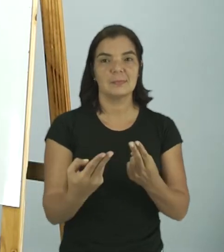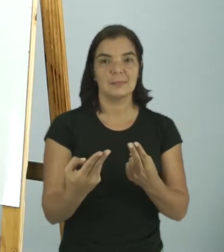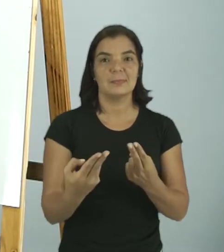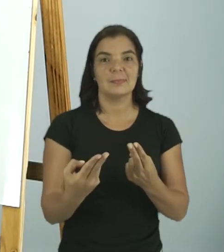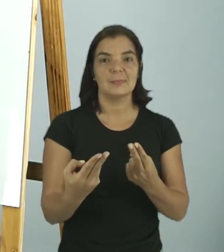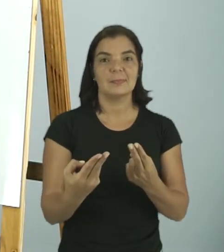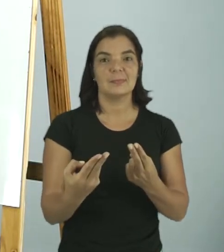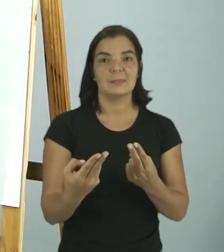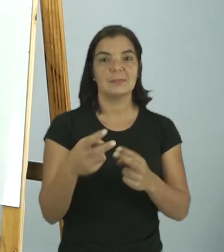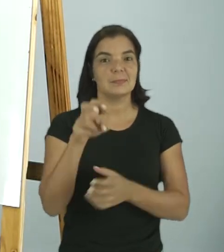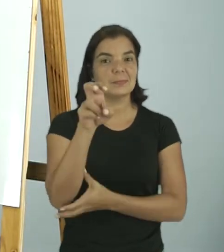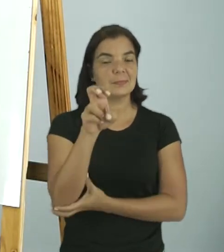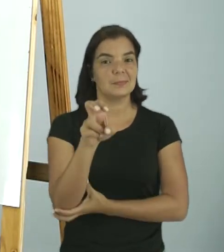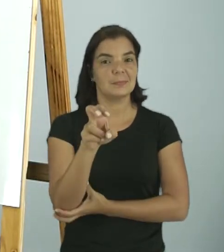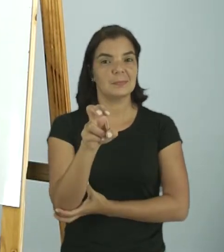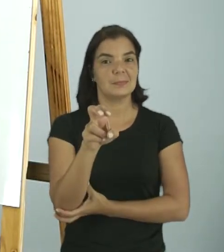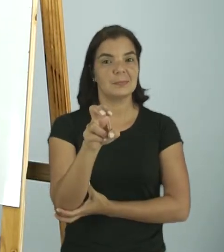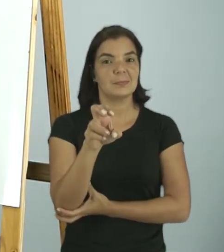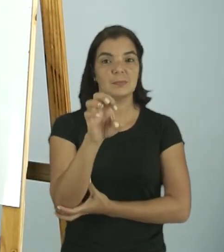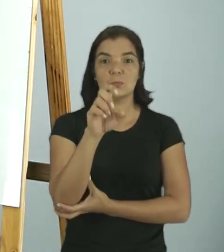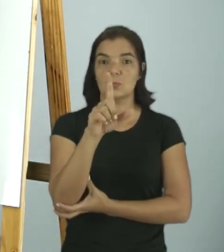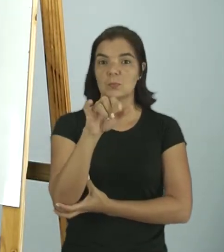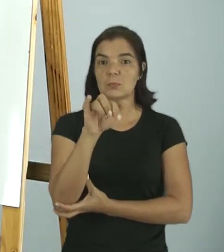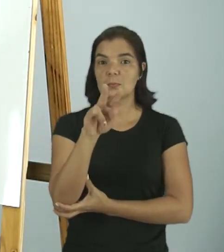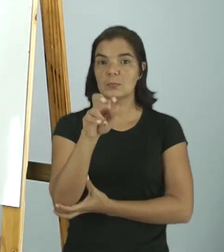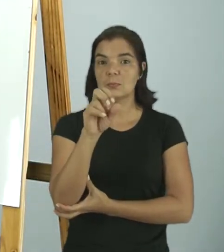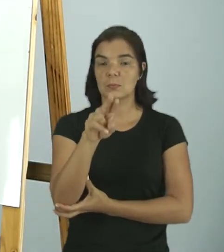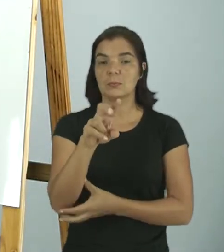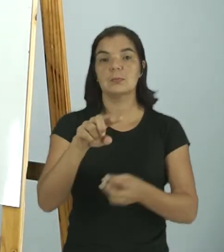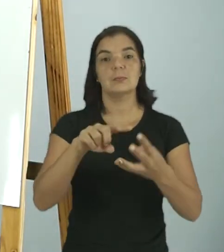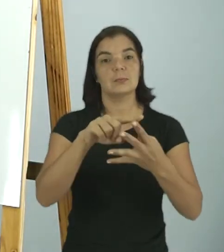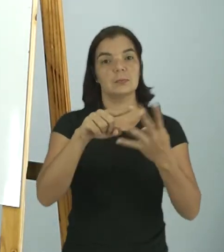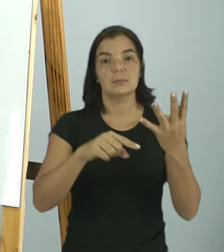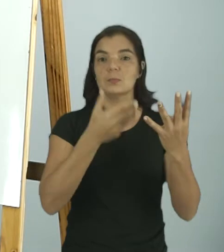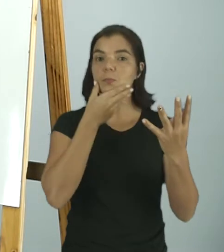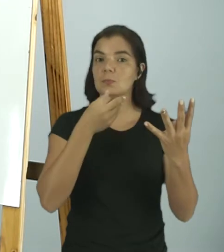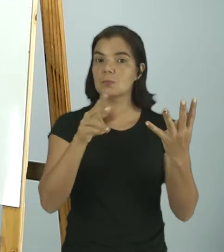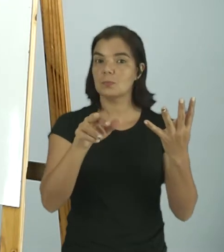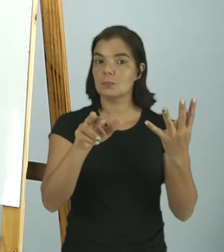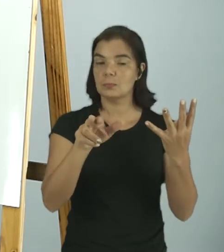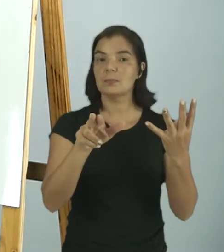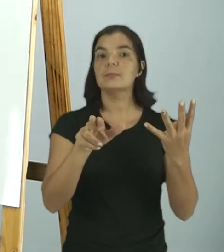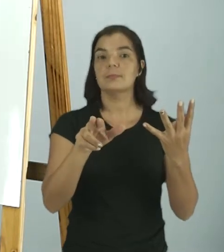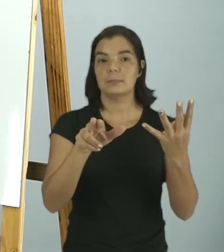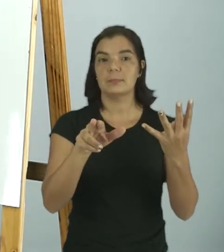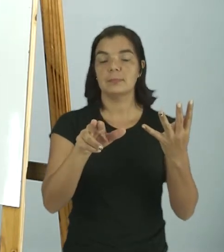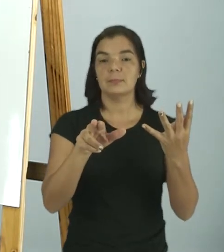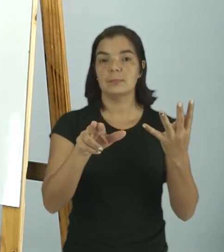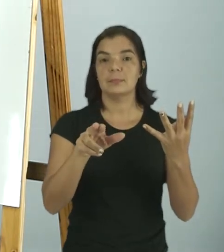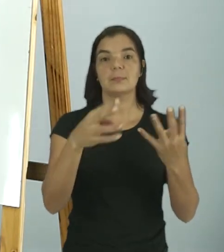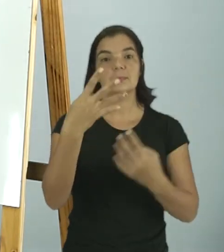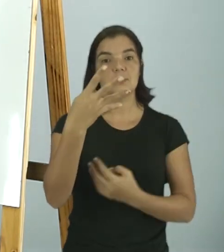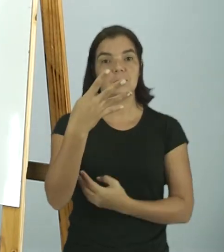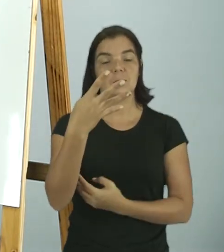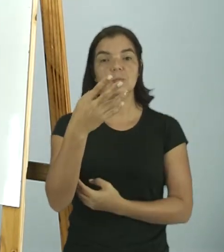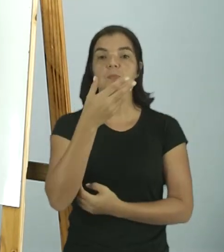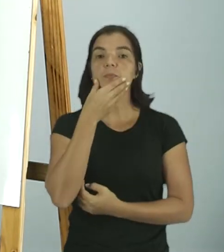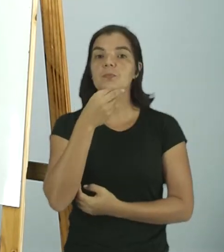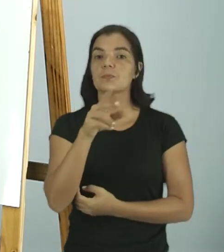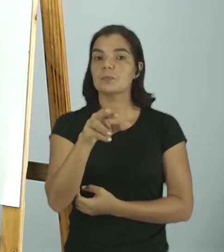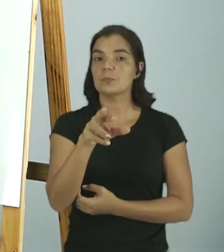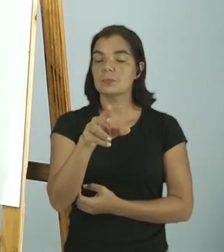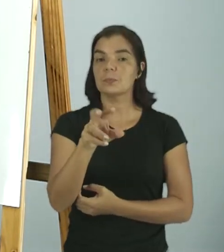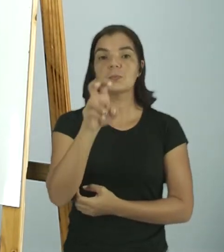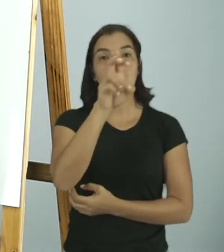para de cinco o elivan mais os quatro irmãos o elivan mais quatro irmãos um